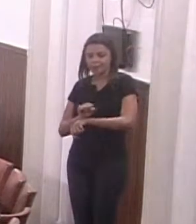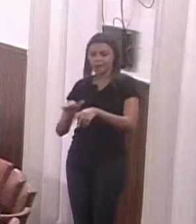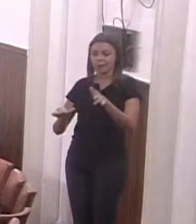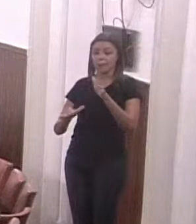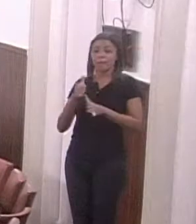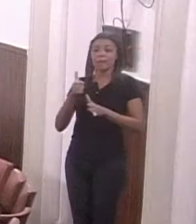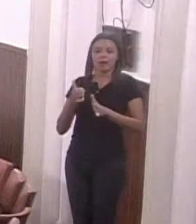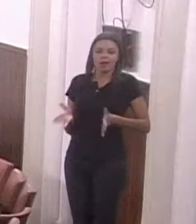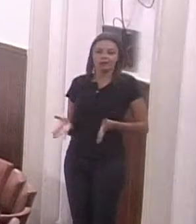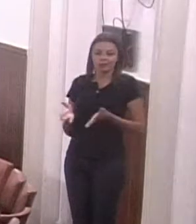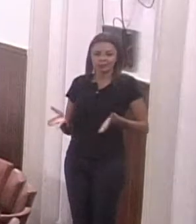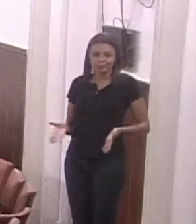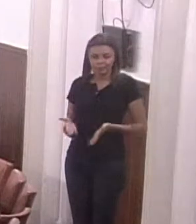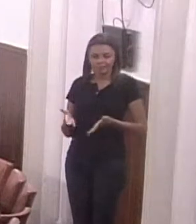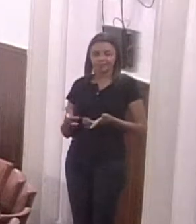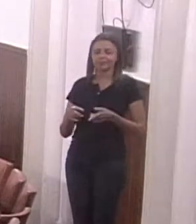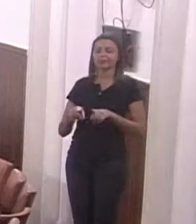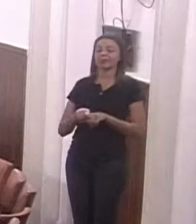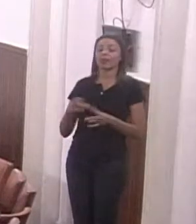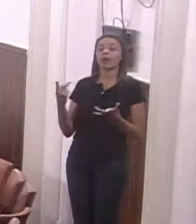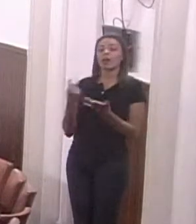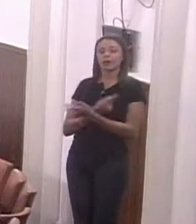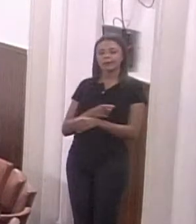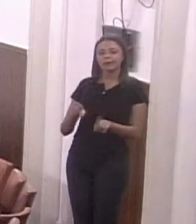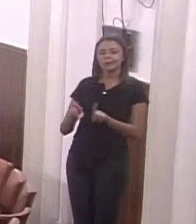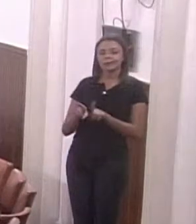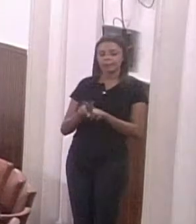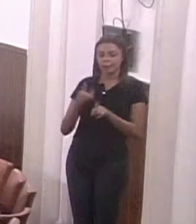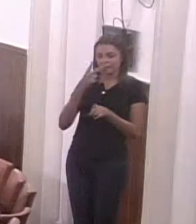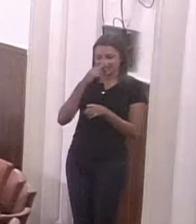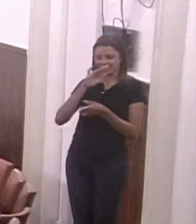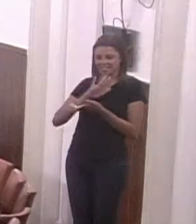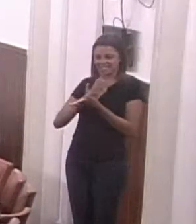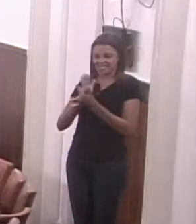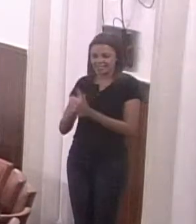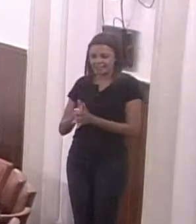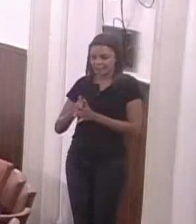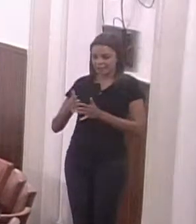primeiro atendimento, são submetidas à revelia, a